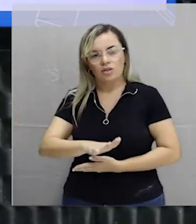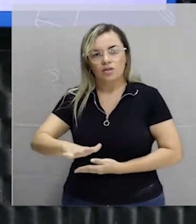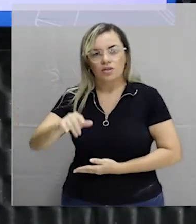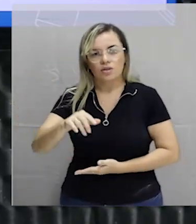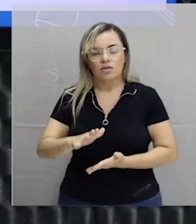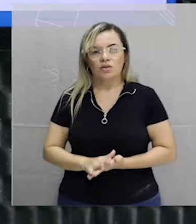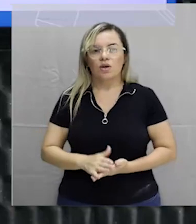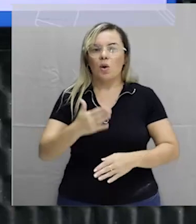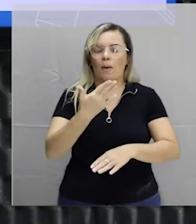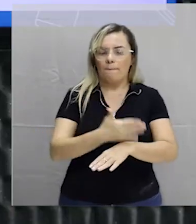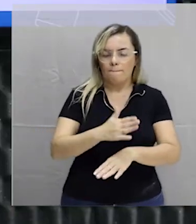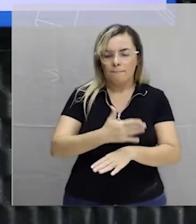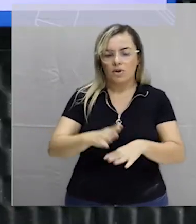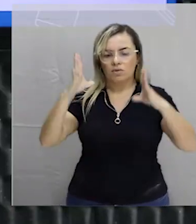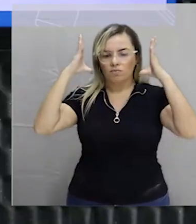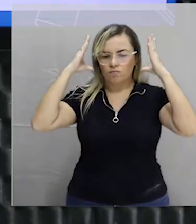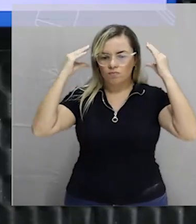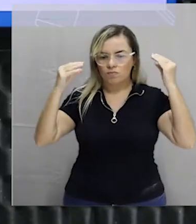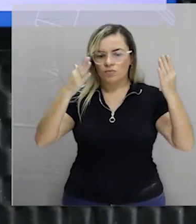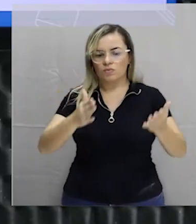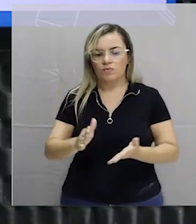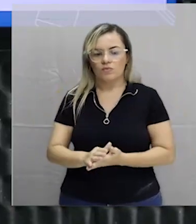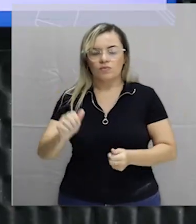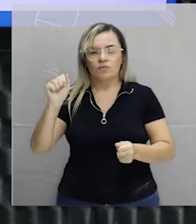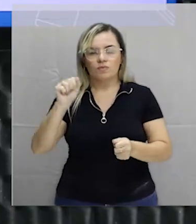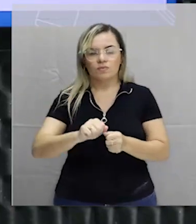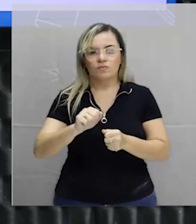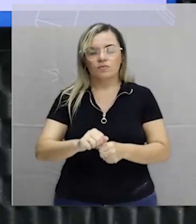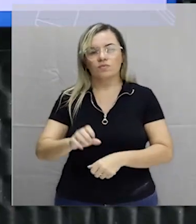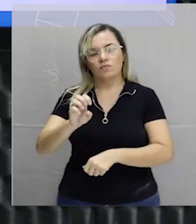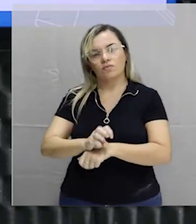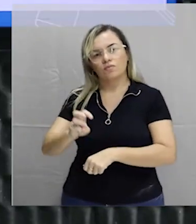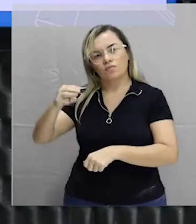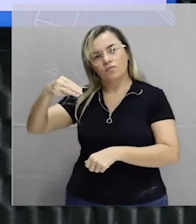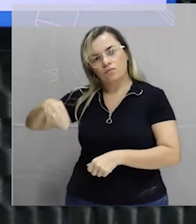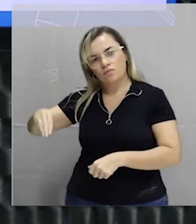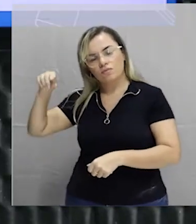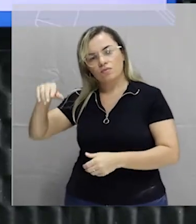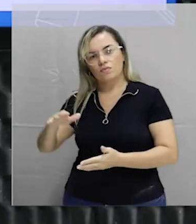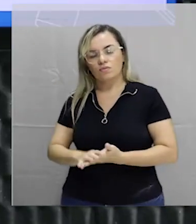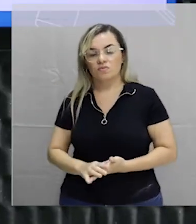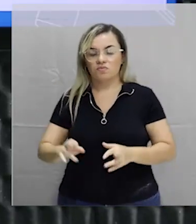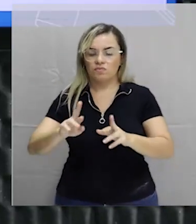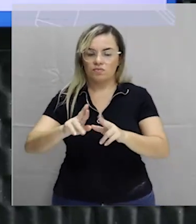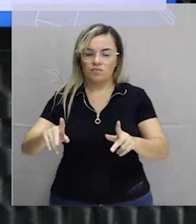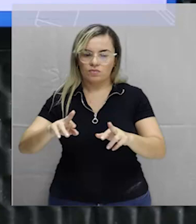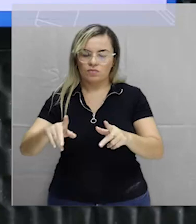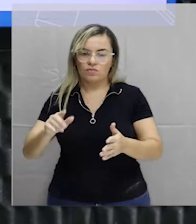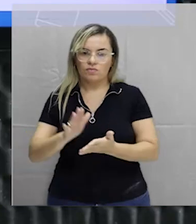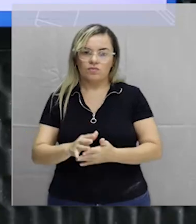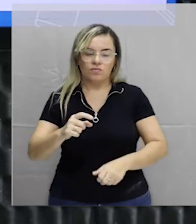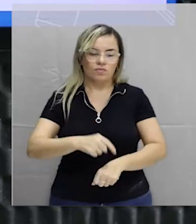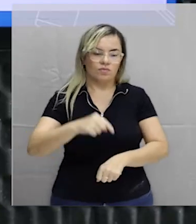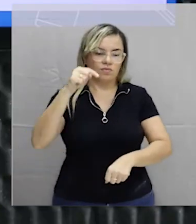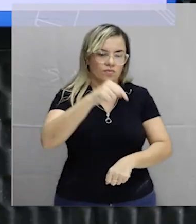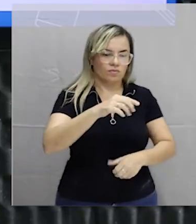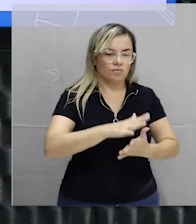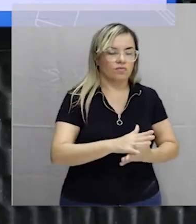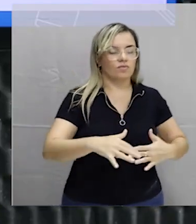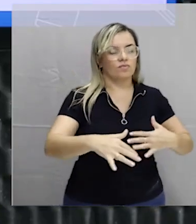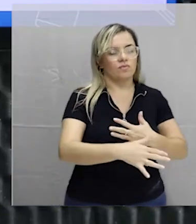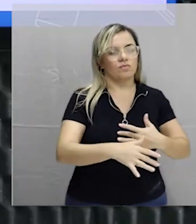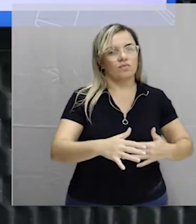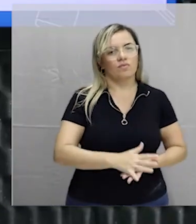que os holandeses vão realizar aqui no Maranhão, diferente do que eles estão realizando nesse momento em Pernambuco com